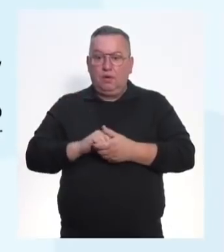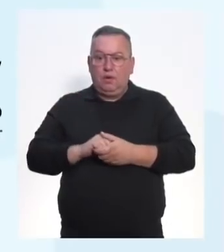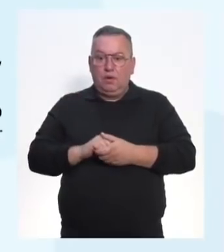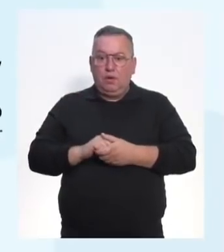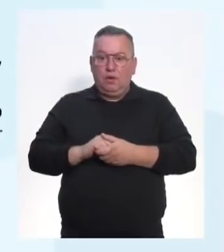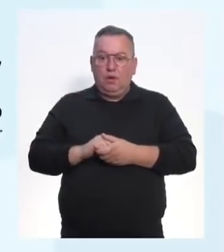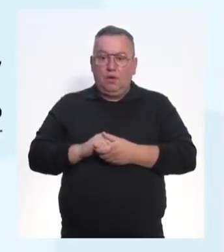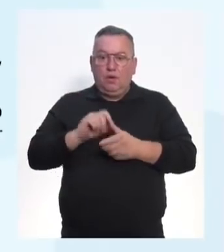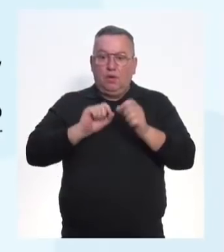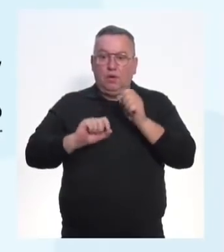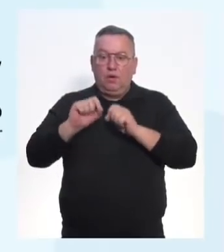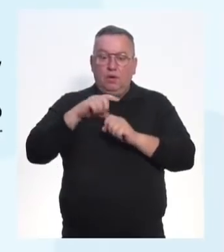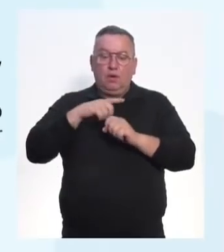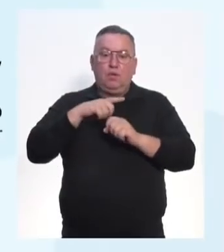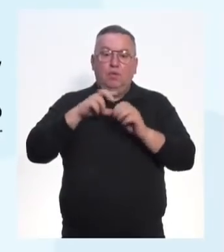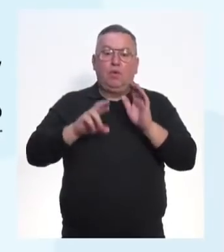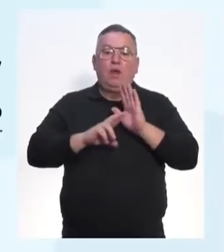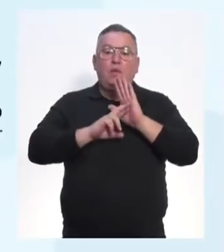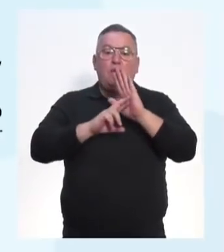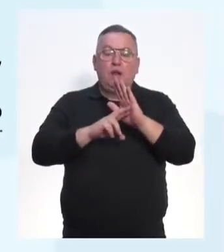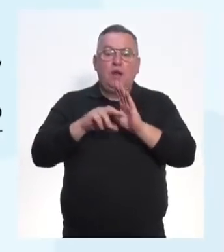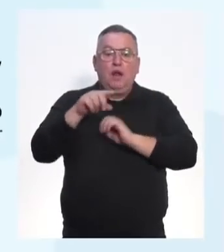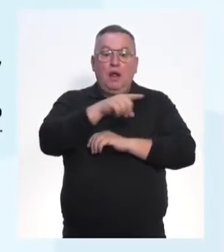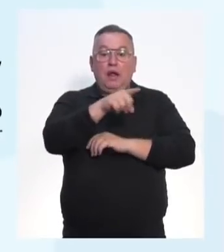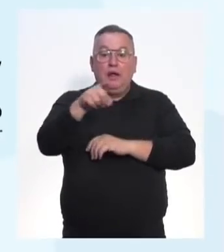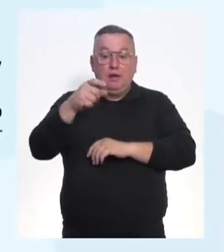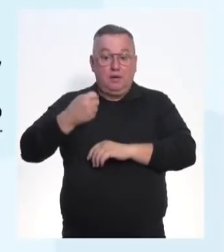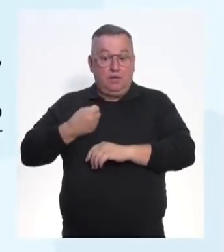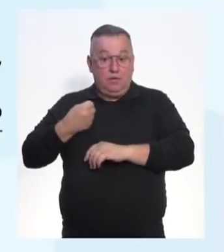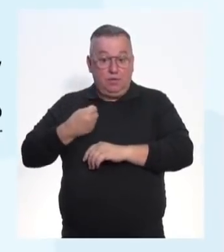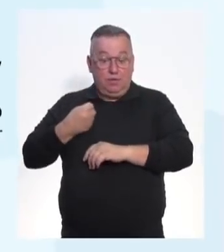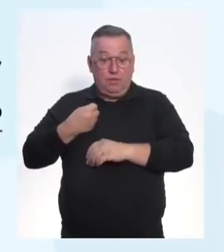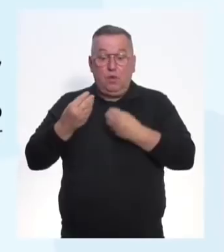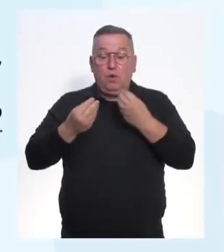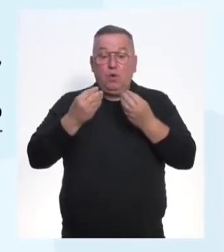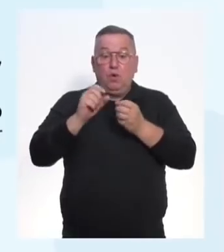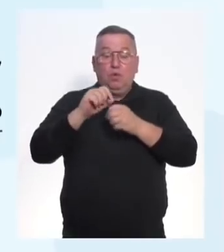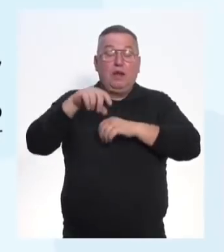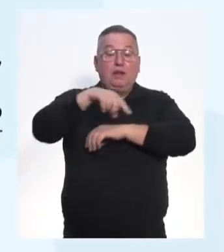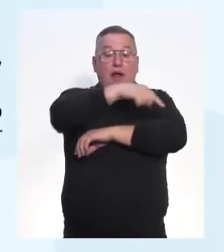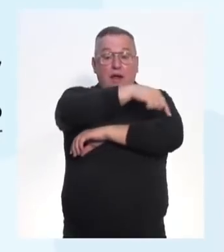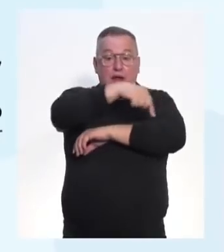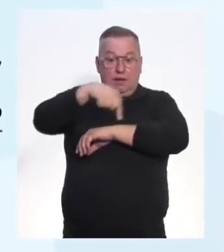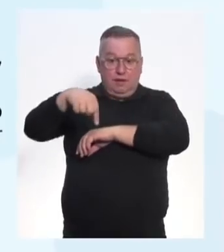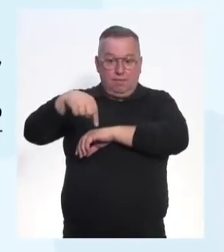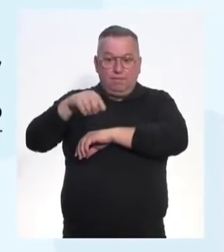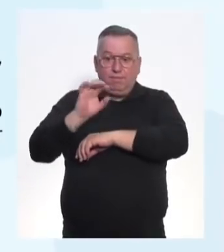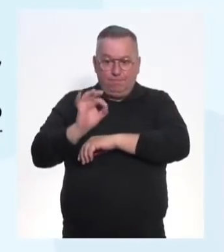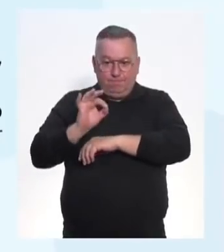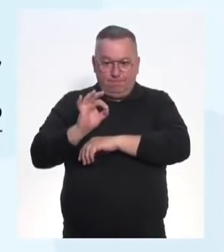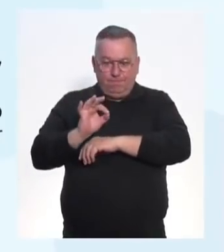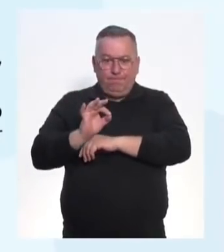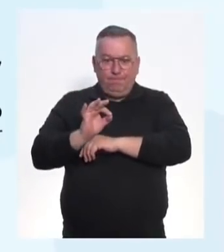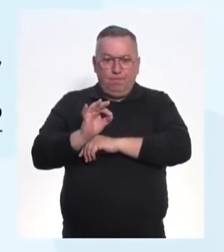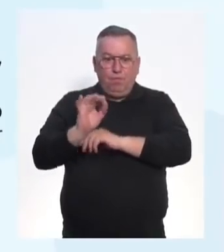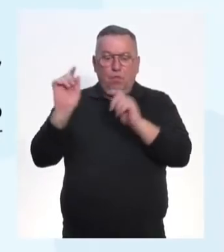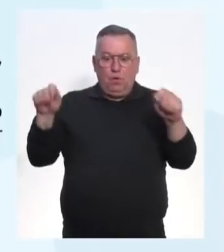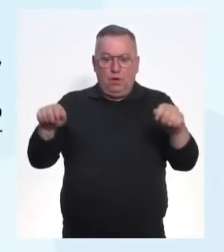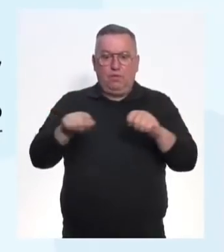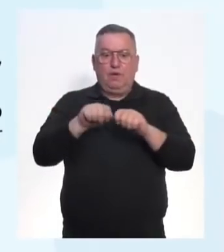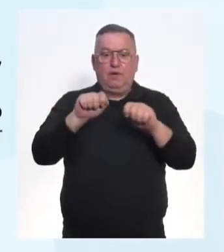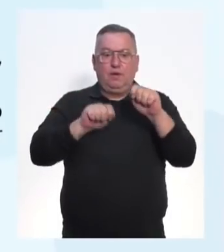Ale? Então, eu posso representar esses números através dessa reta aí. Então, podemos estabelecer,